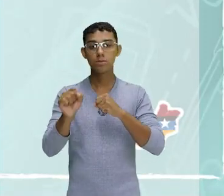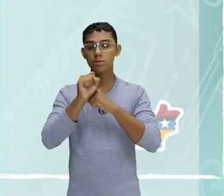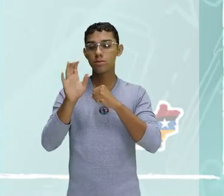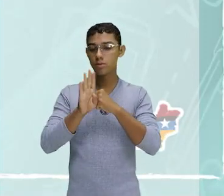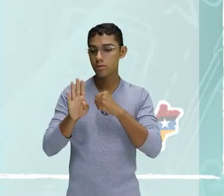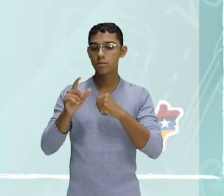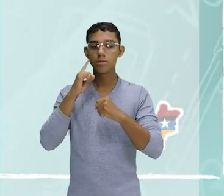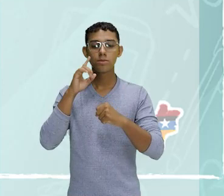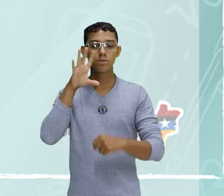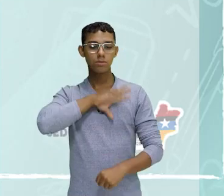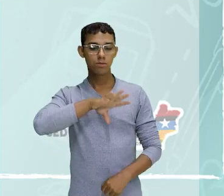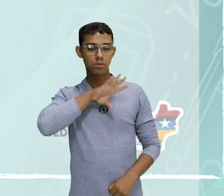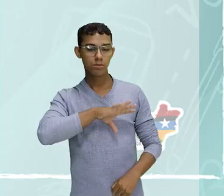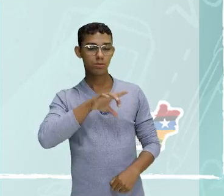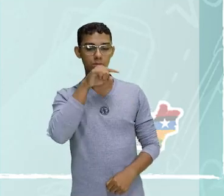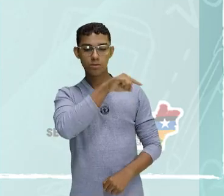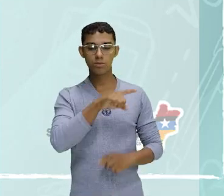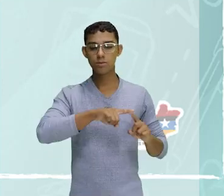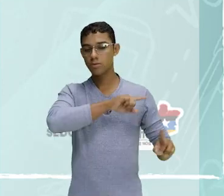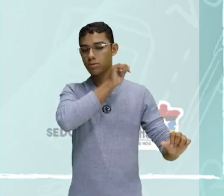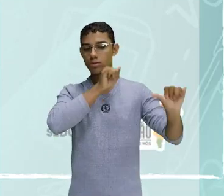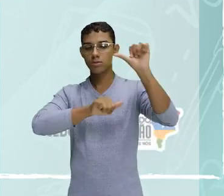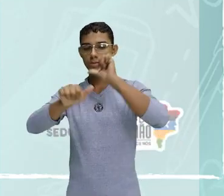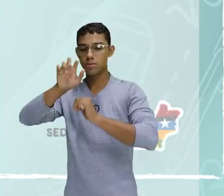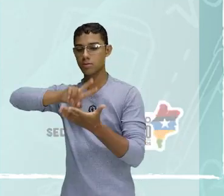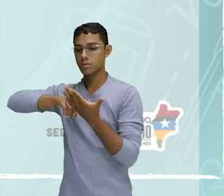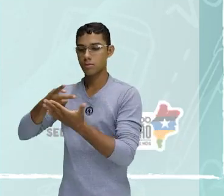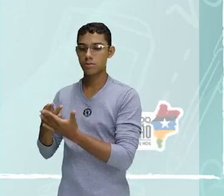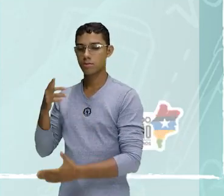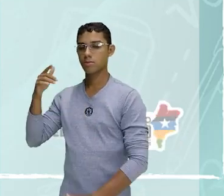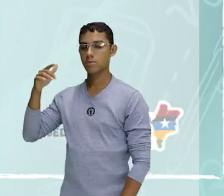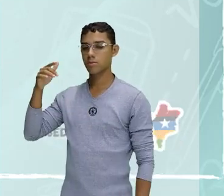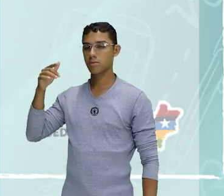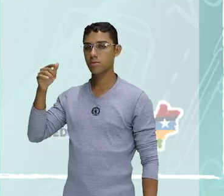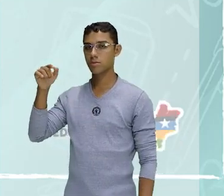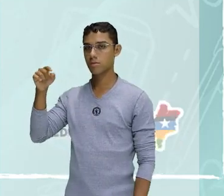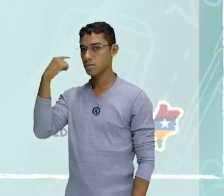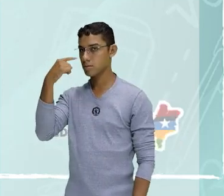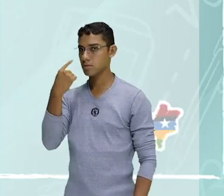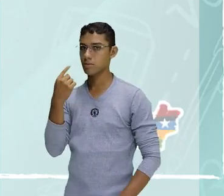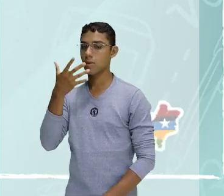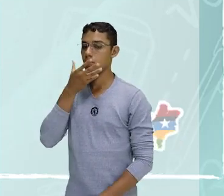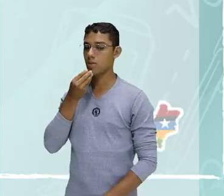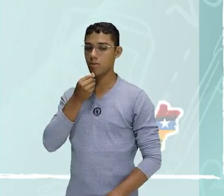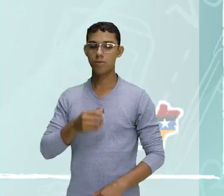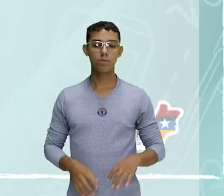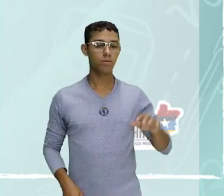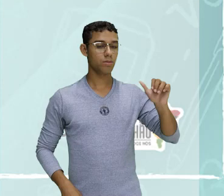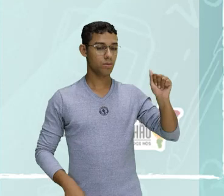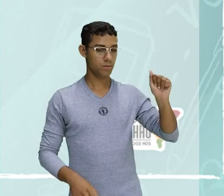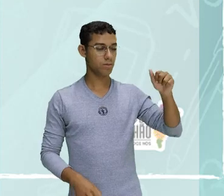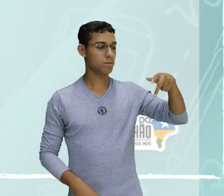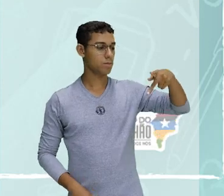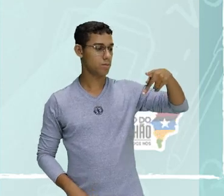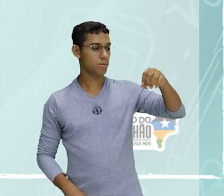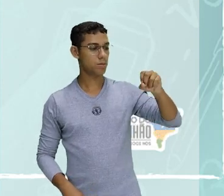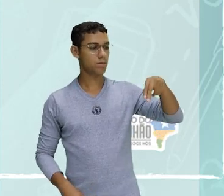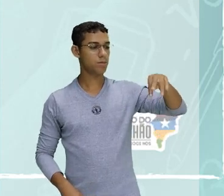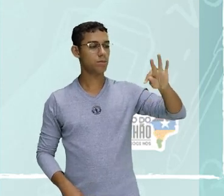português e que vão para o espanhol como masculinos. Então, a ponte, el